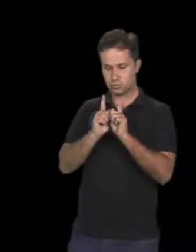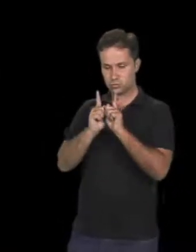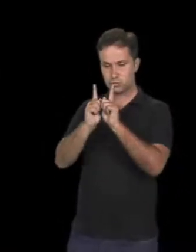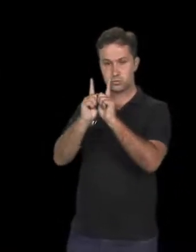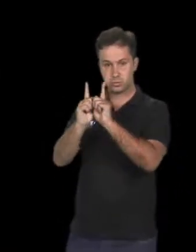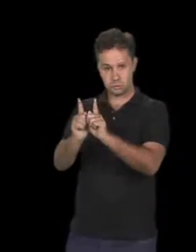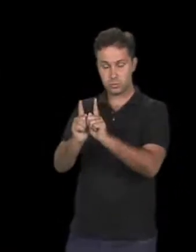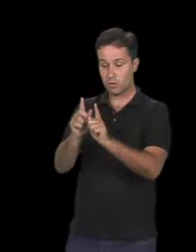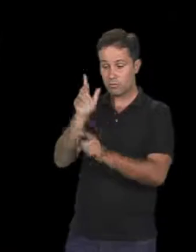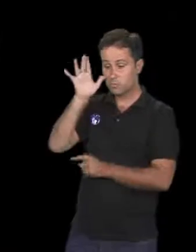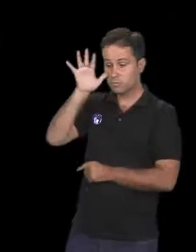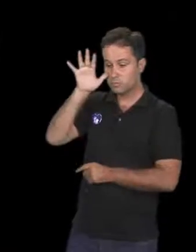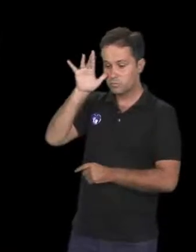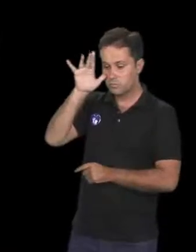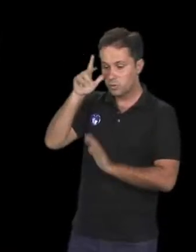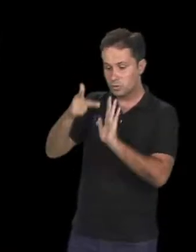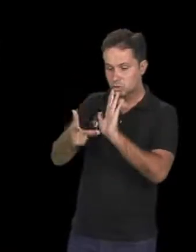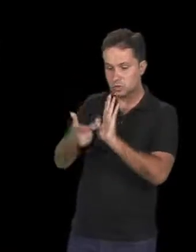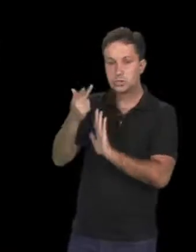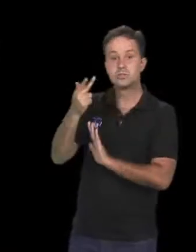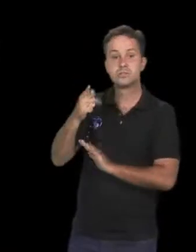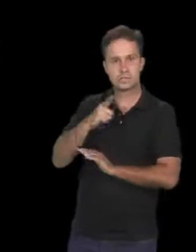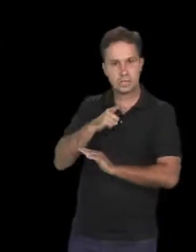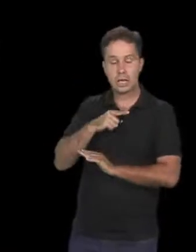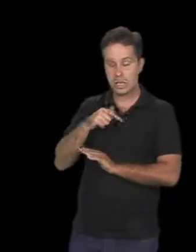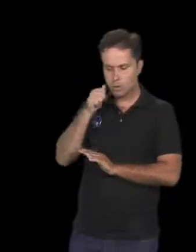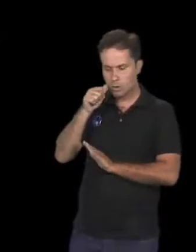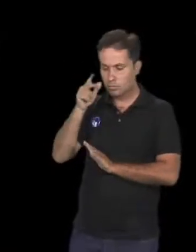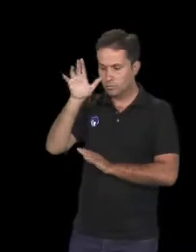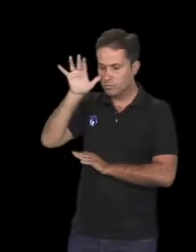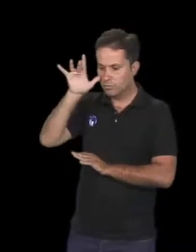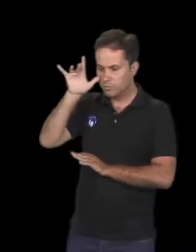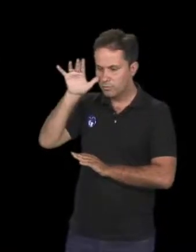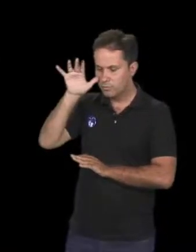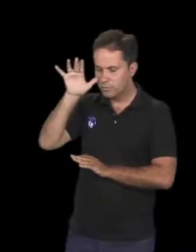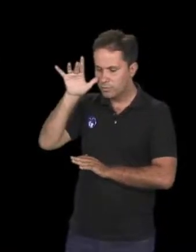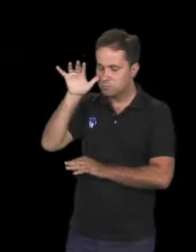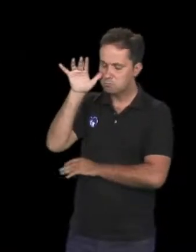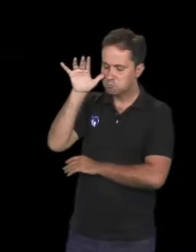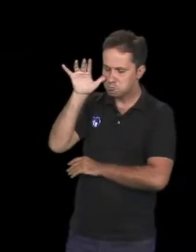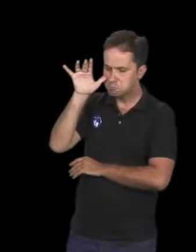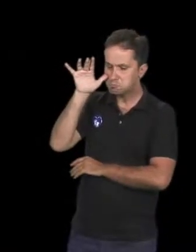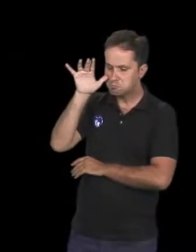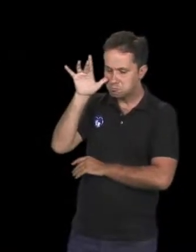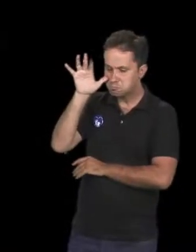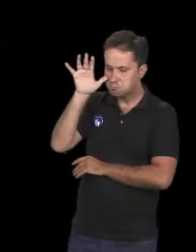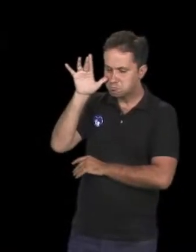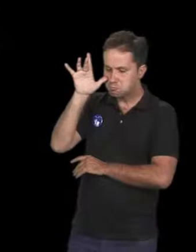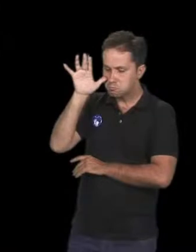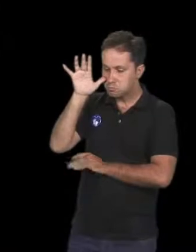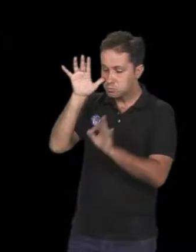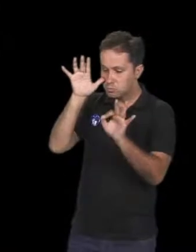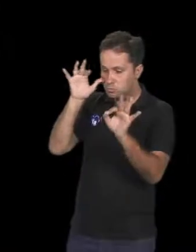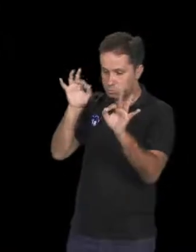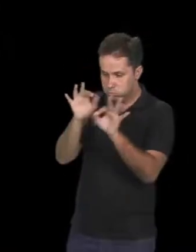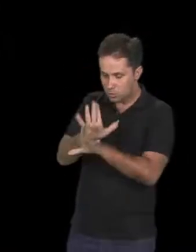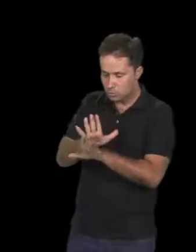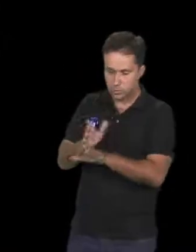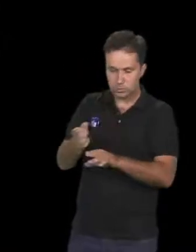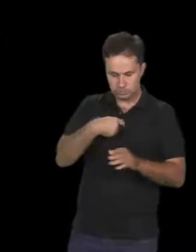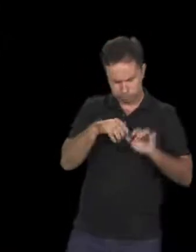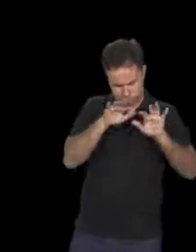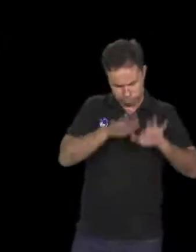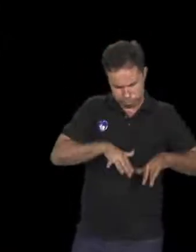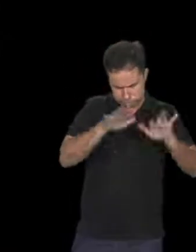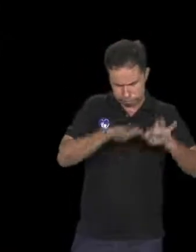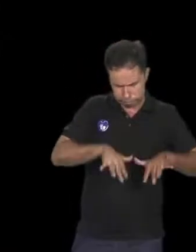detalhes, com uma sensibilidade fascinante. E, quer dizer, então essa é uma matéria de ciência, não é? Clara Becker